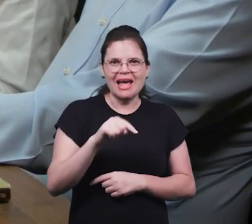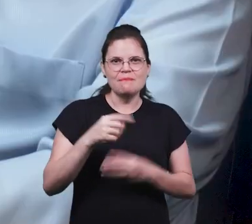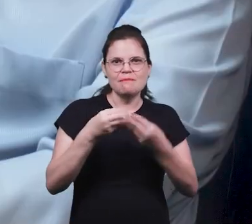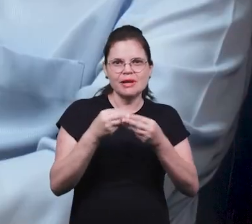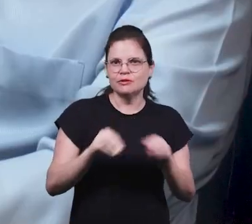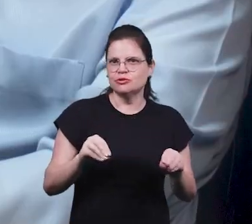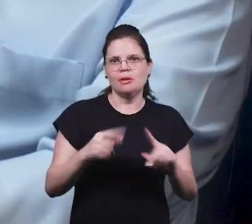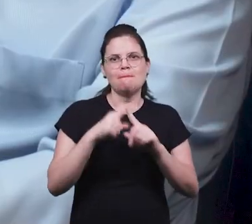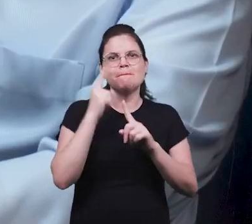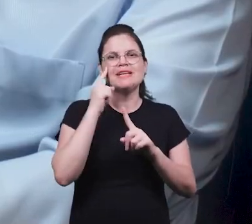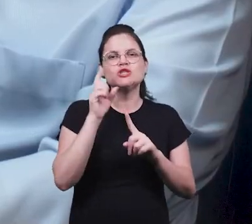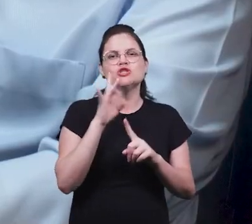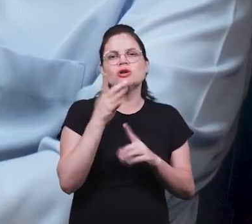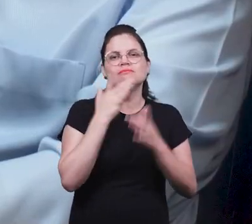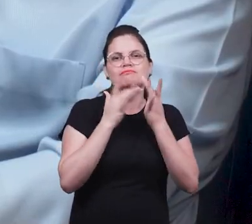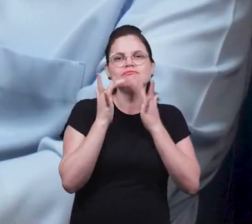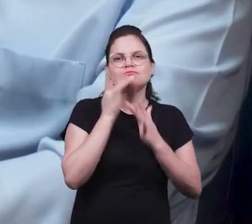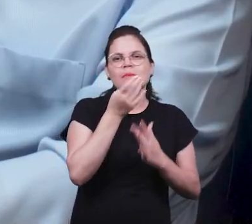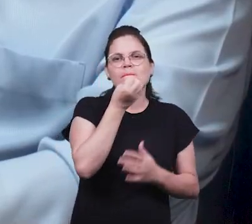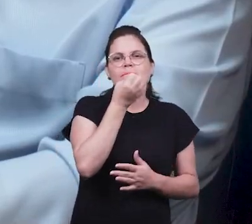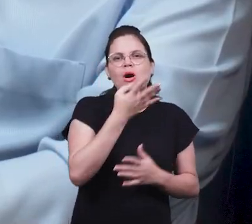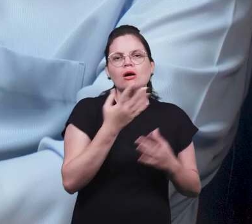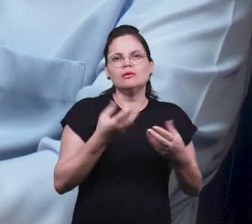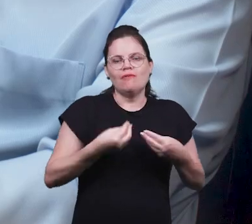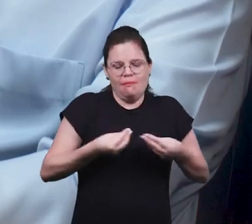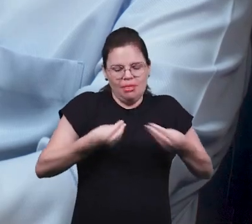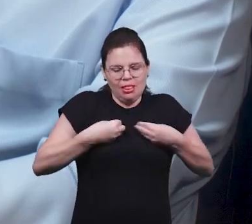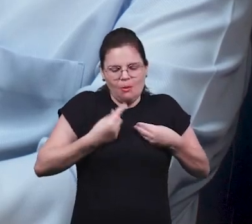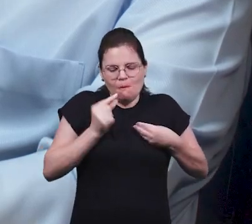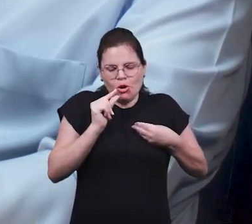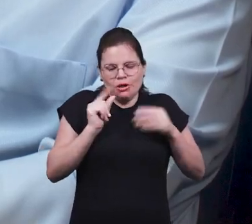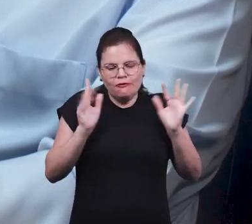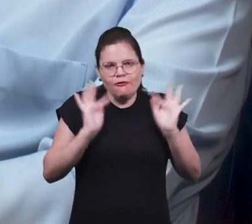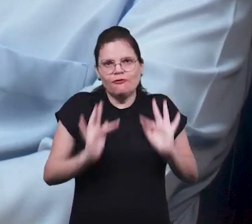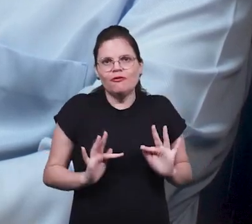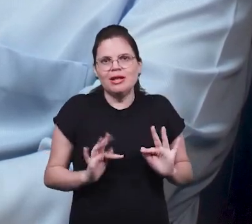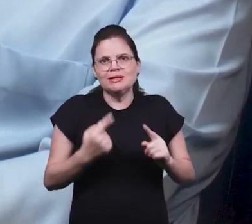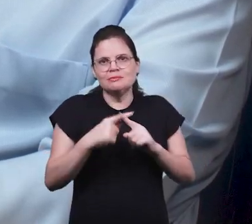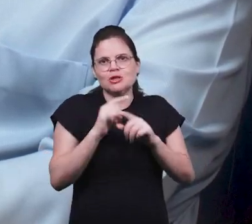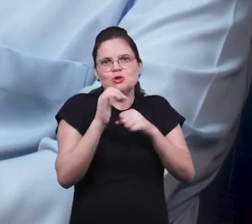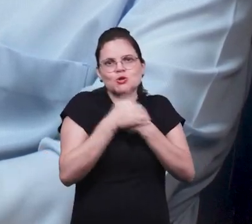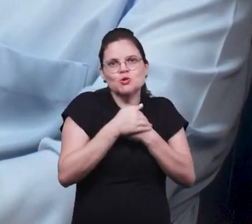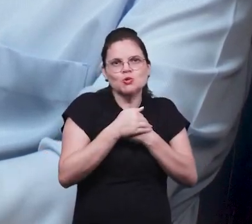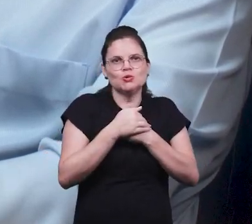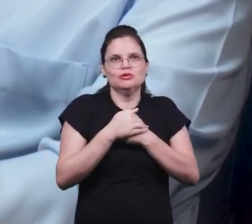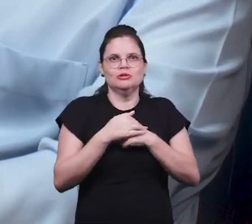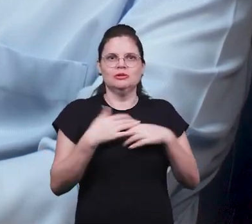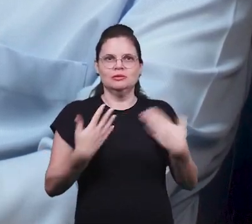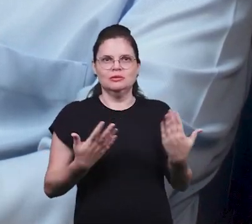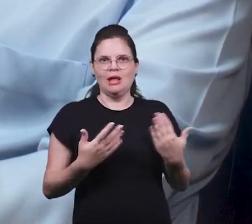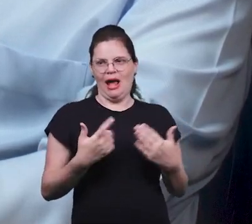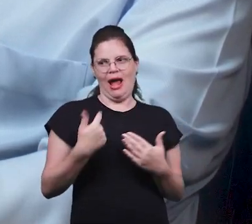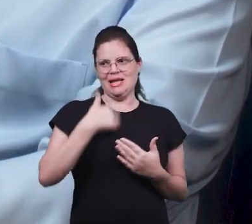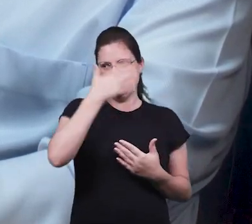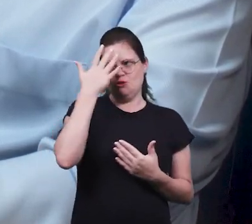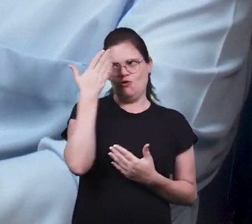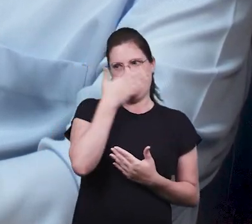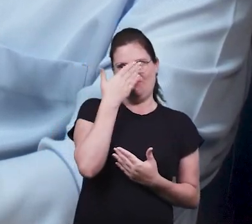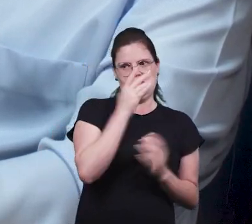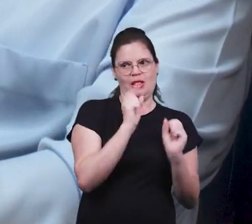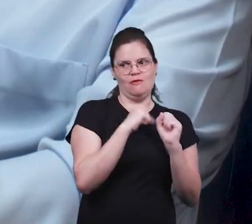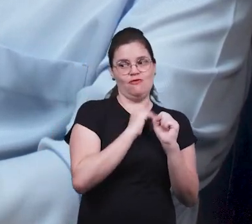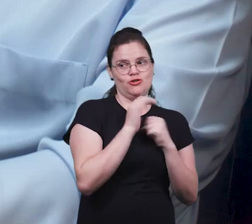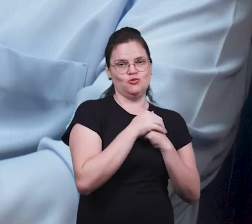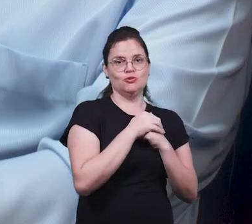ele. Ele vai pensando que aquilo ali é bom para ele, né? É escondido e tudo, às vezes, ninguém pode saber,